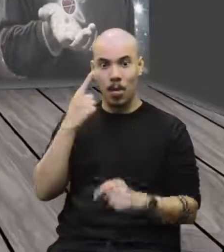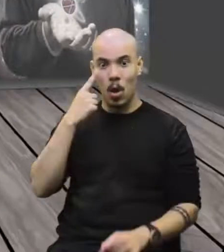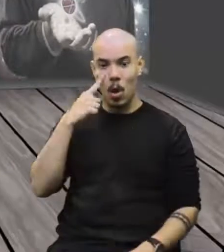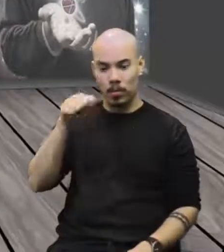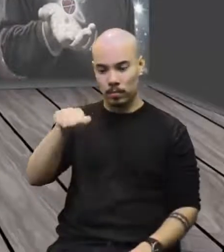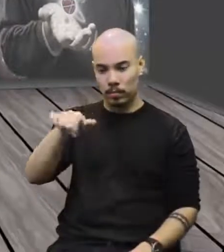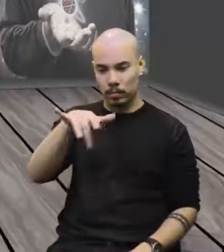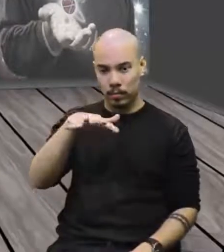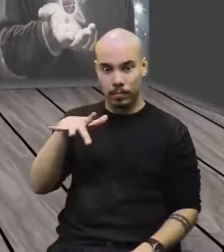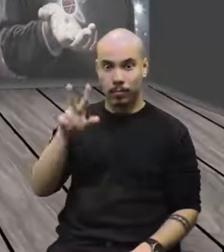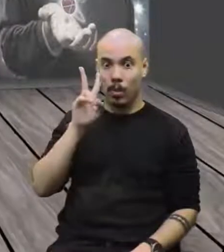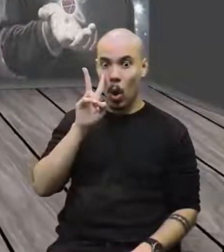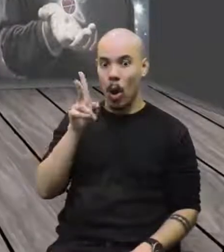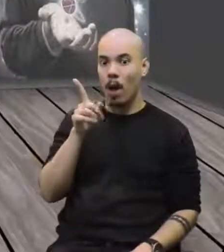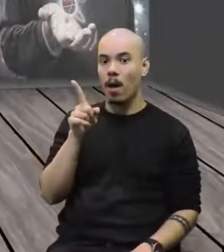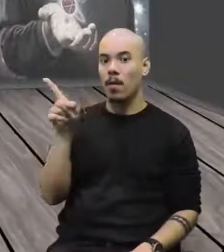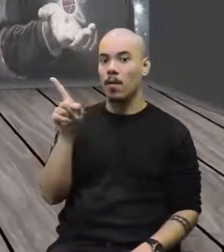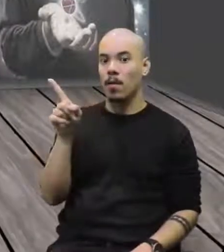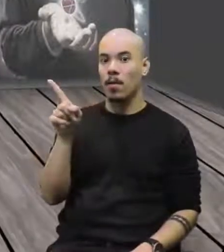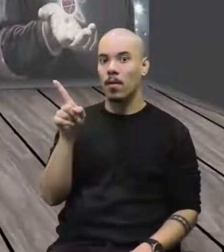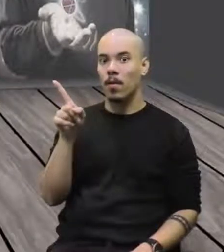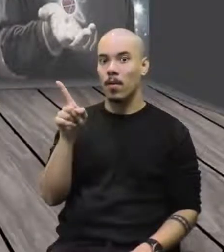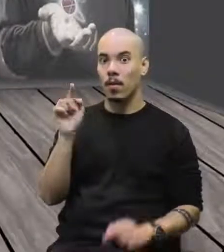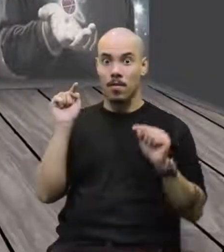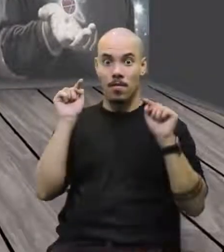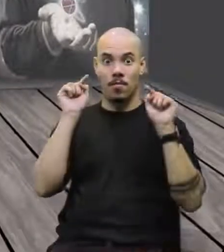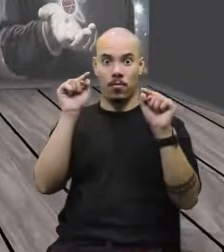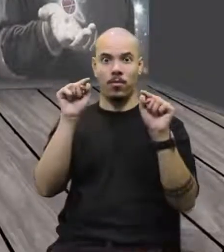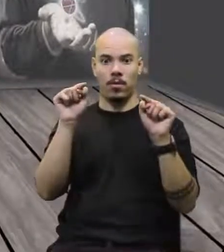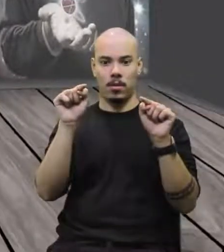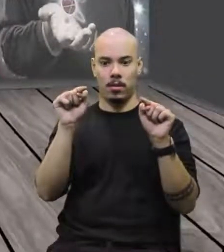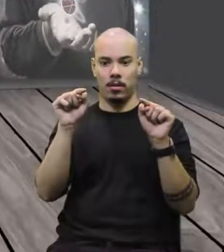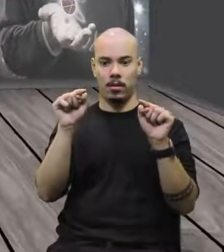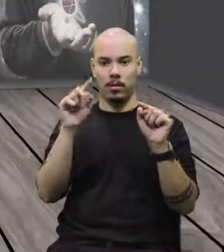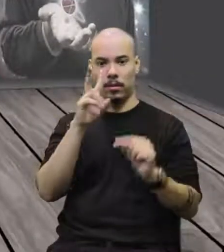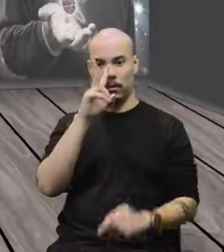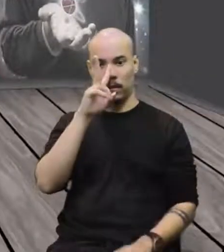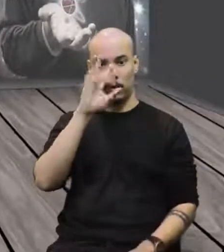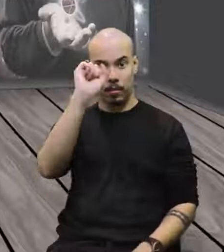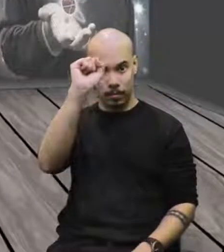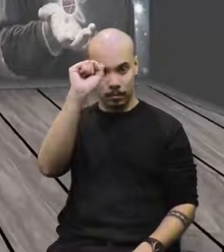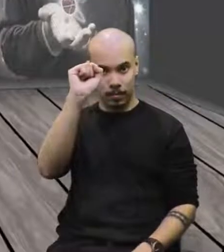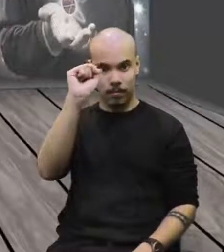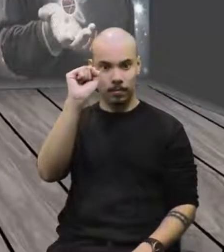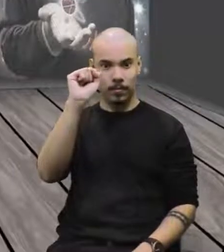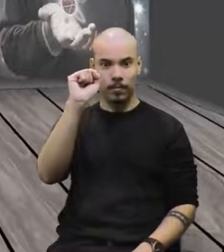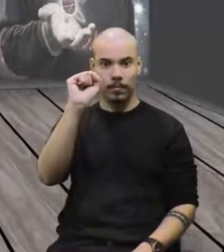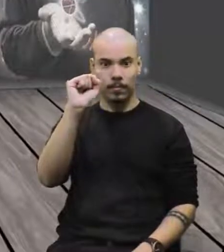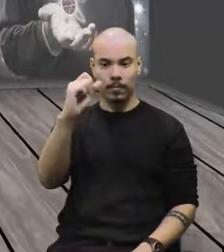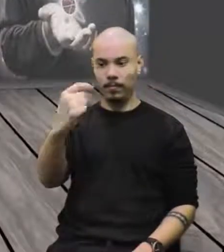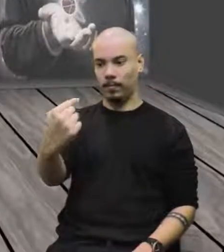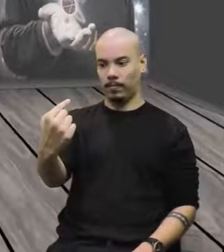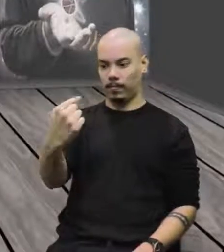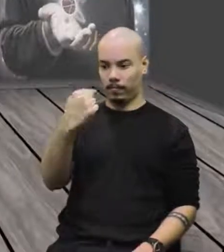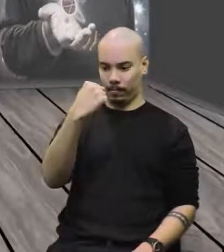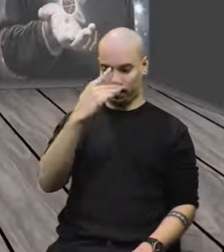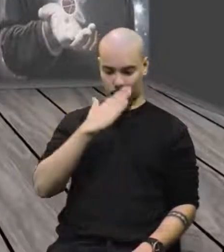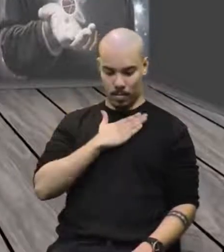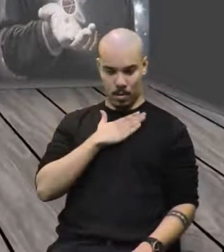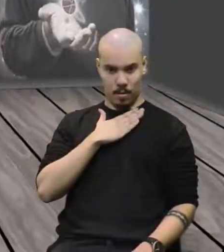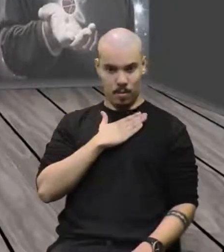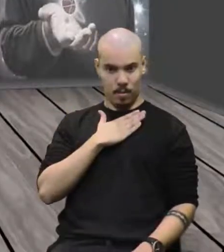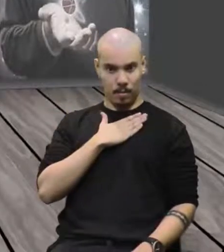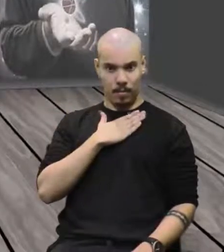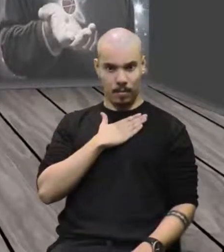campo. Você vai olhar para a tela, o que vai aparecer aqui? Tá vindo para você. A força tá para cima, ó. Isso, só que aí tá vindo para ele, né? Justamente. Então o campo tá vindo